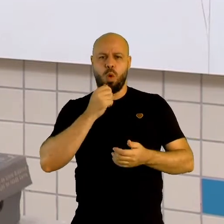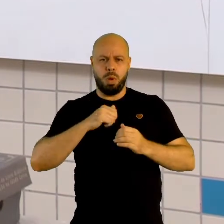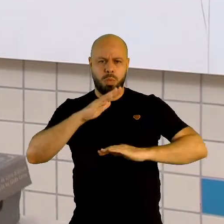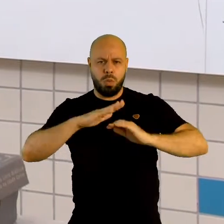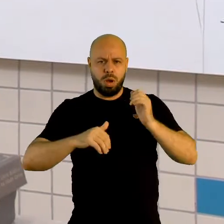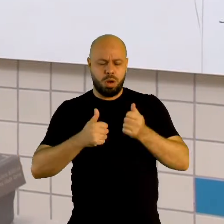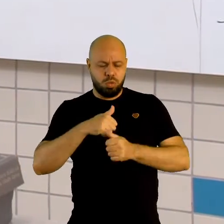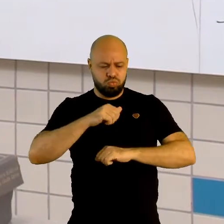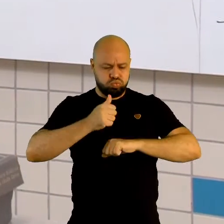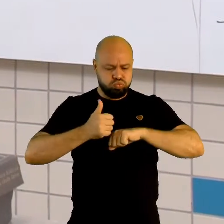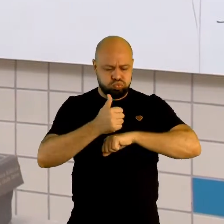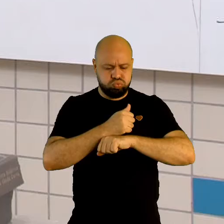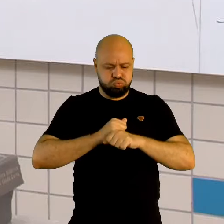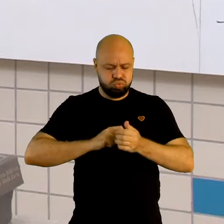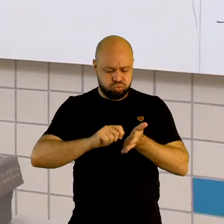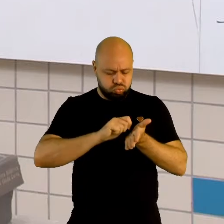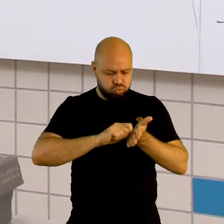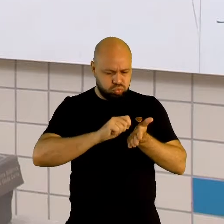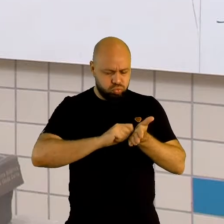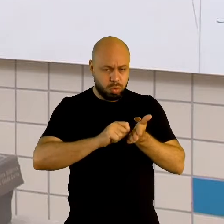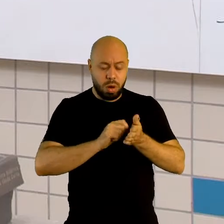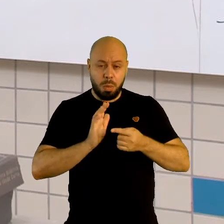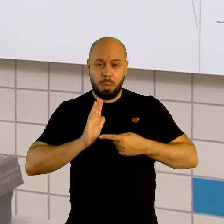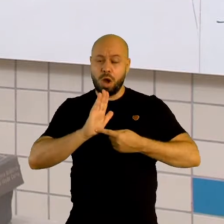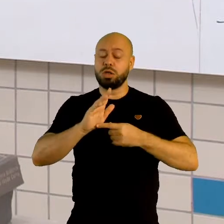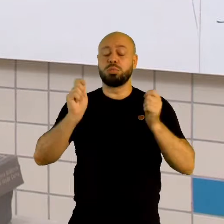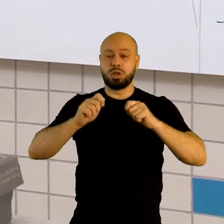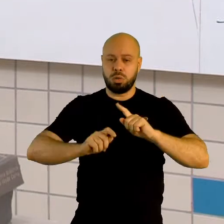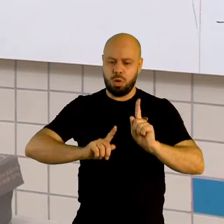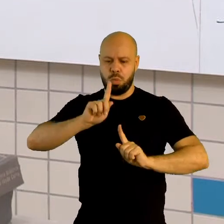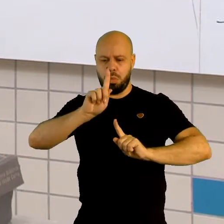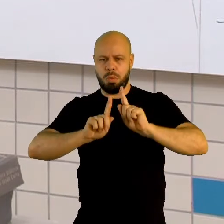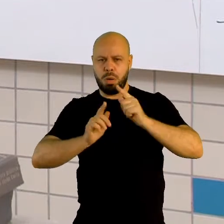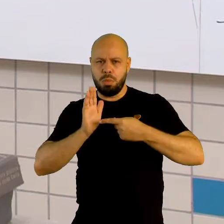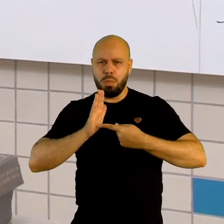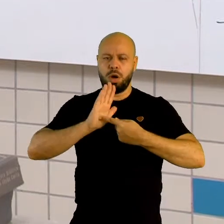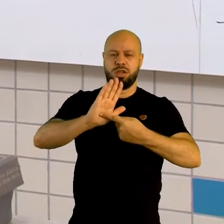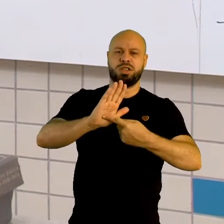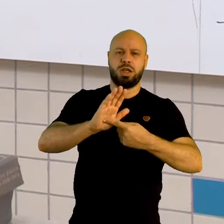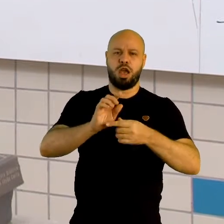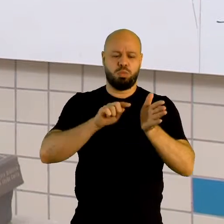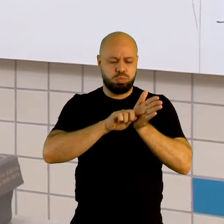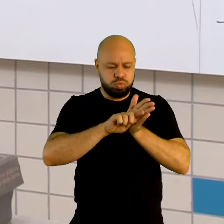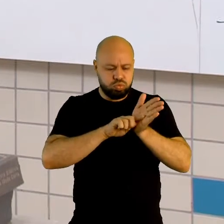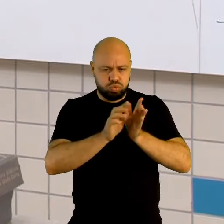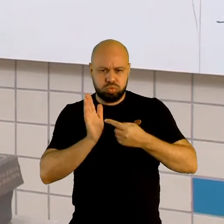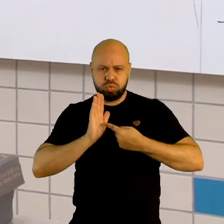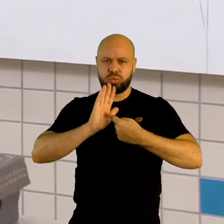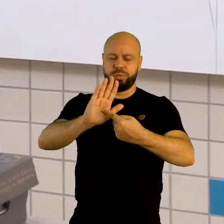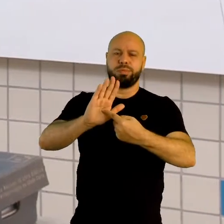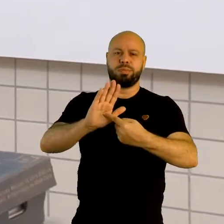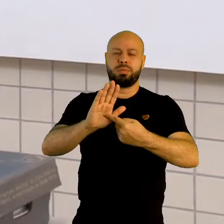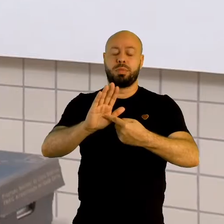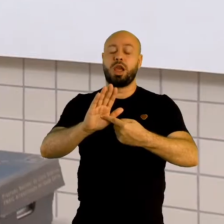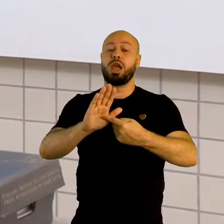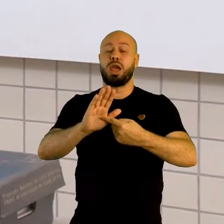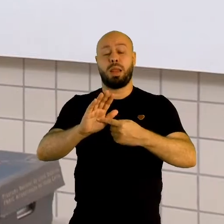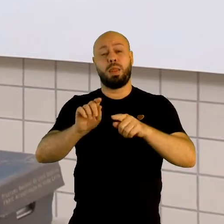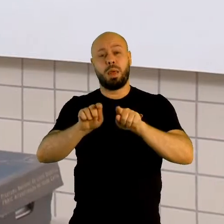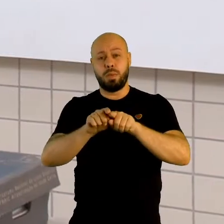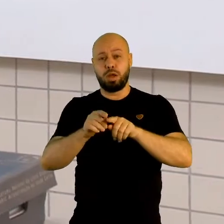e lá ele pode apresentar dados estatísticos, pesquisas e emitir a sua